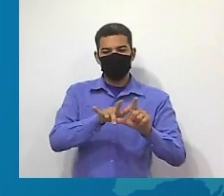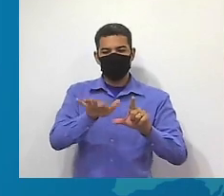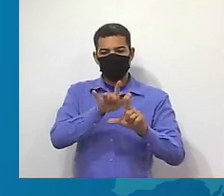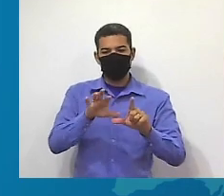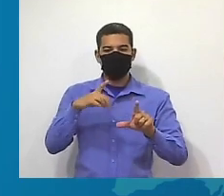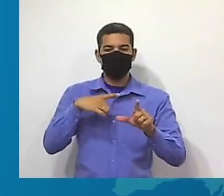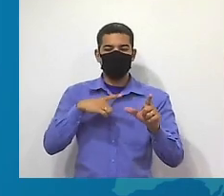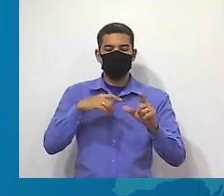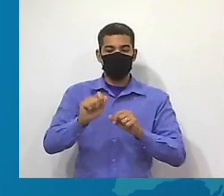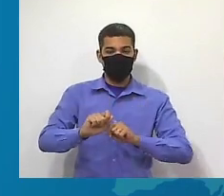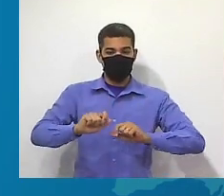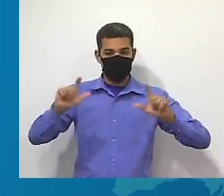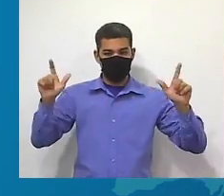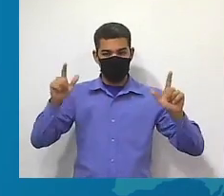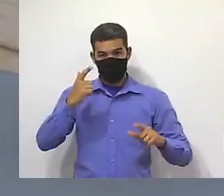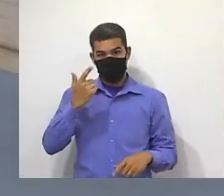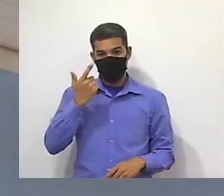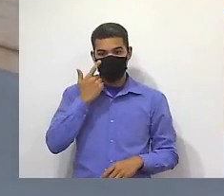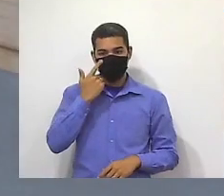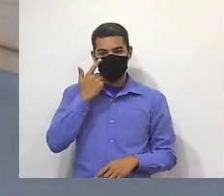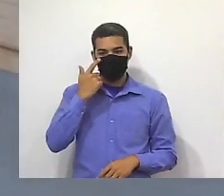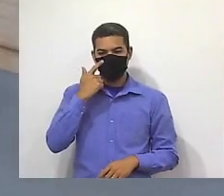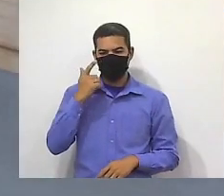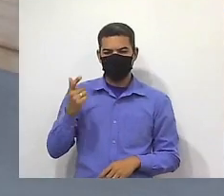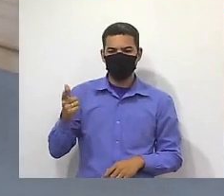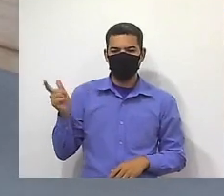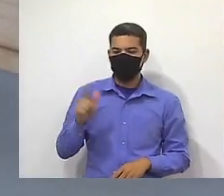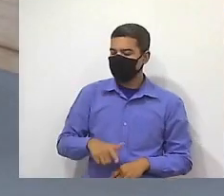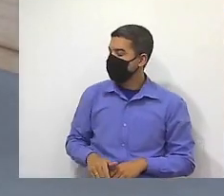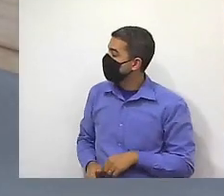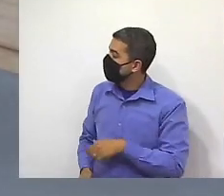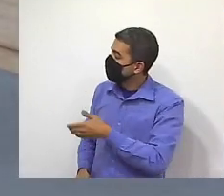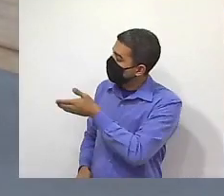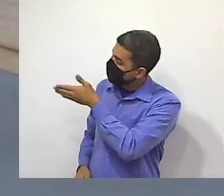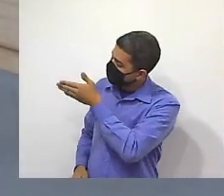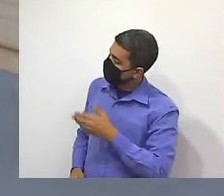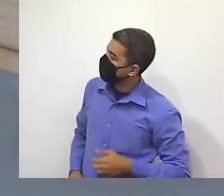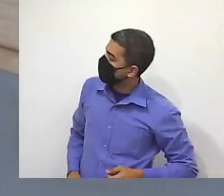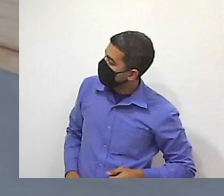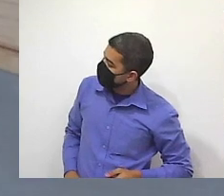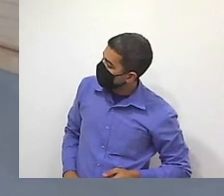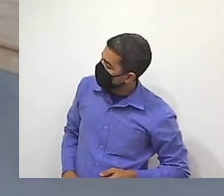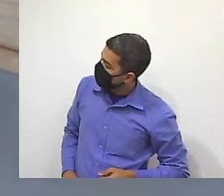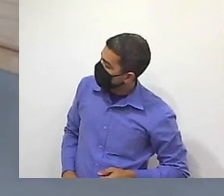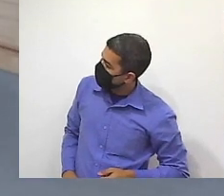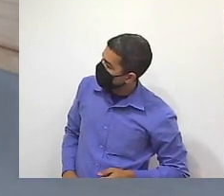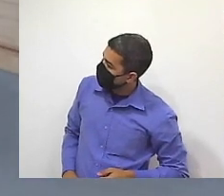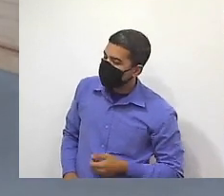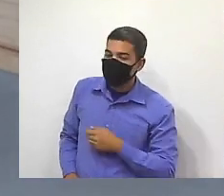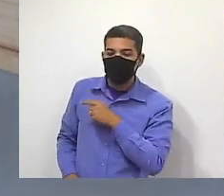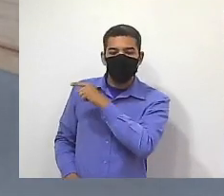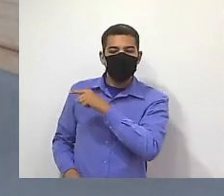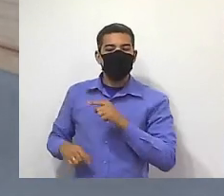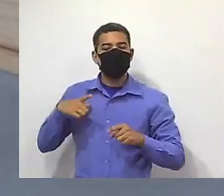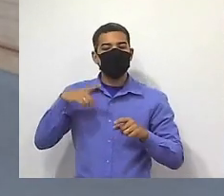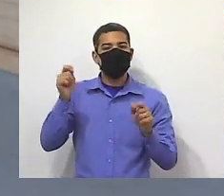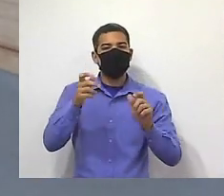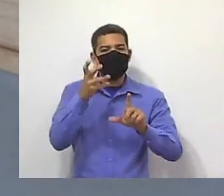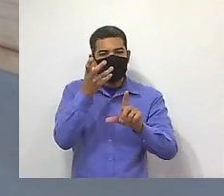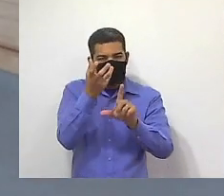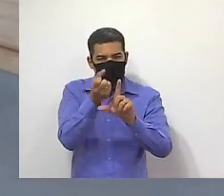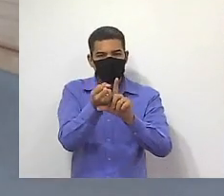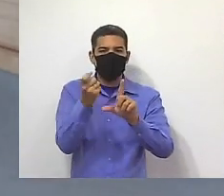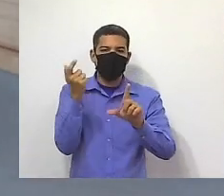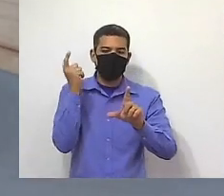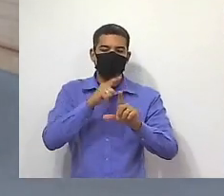vai aparecer aí na tua tela para ter acesso a mais informações aí a respeito do sistema seriado de avaliação. Tranquilo?